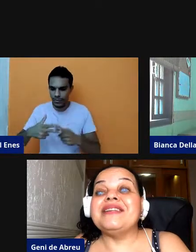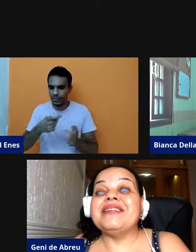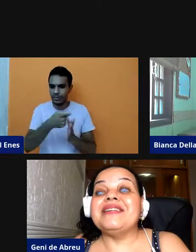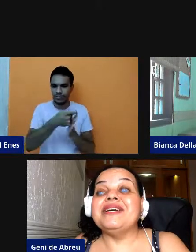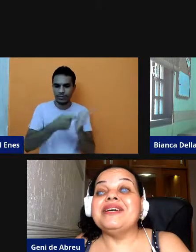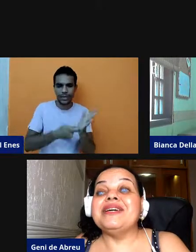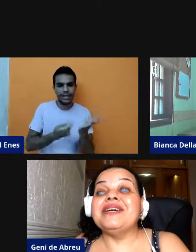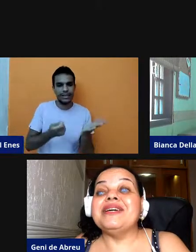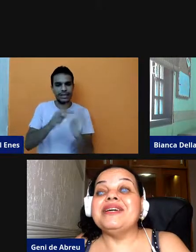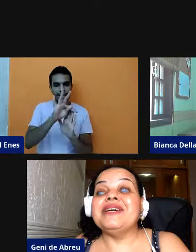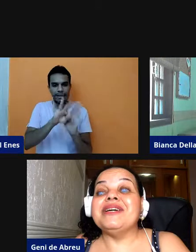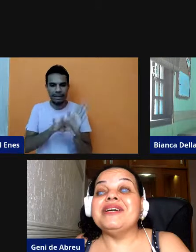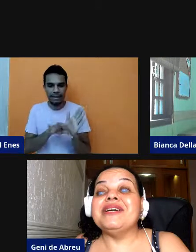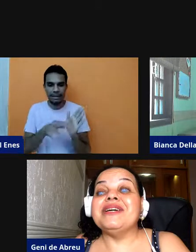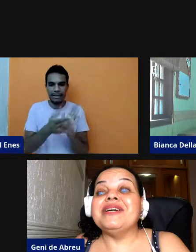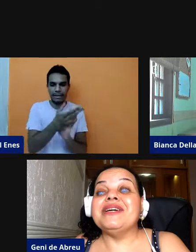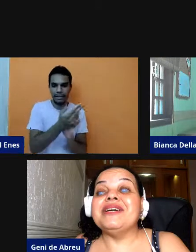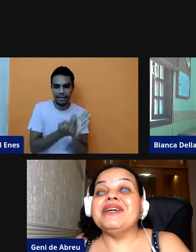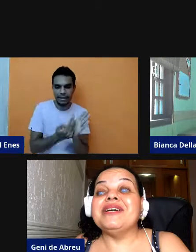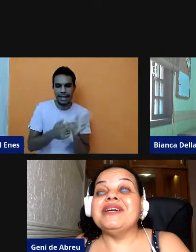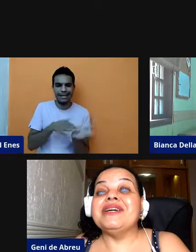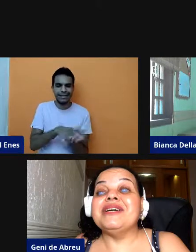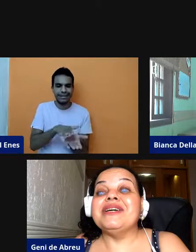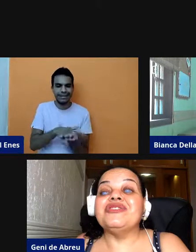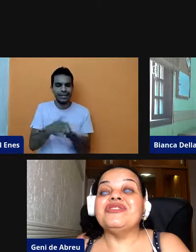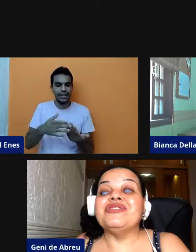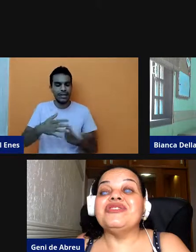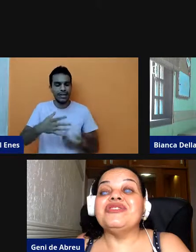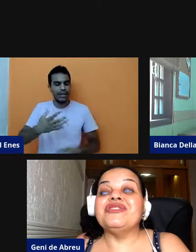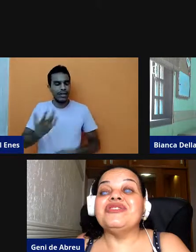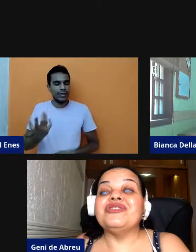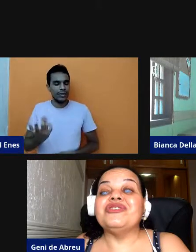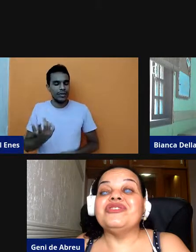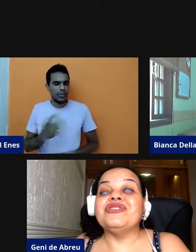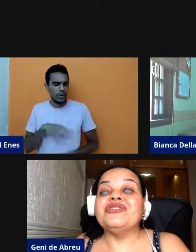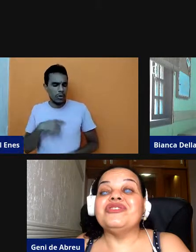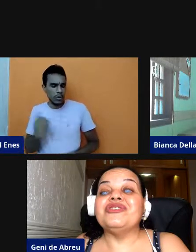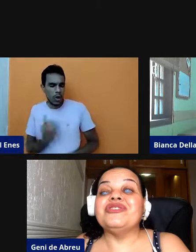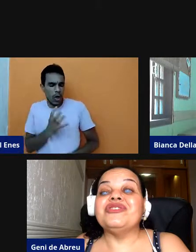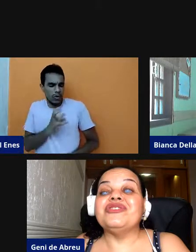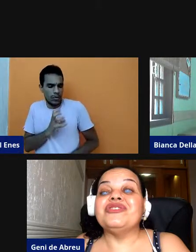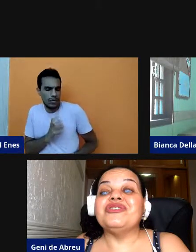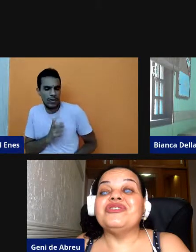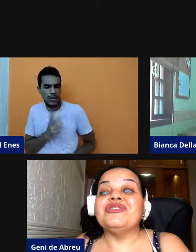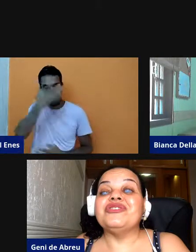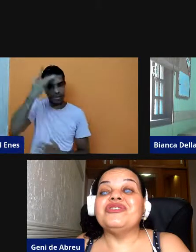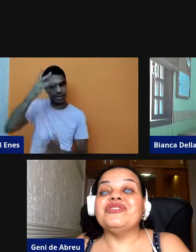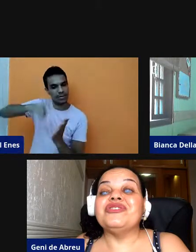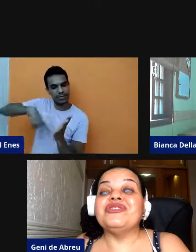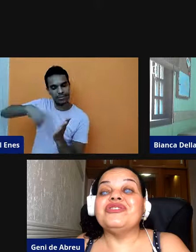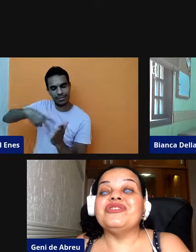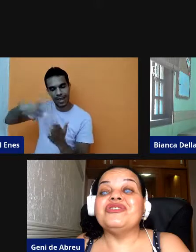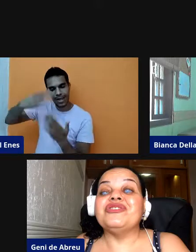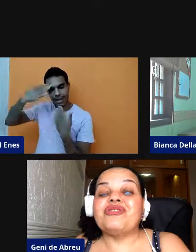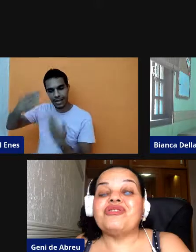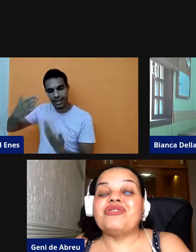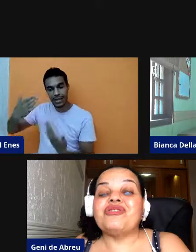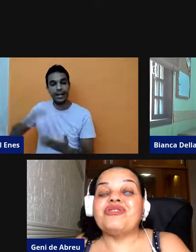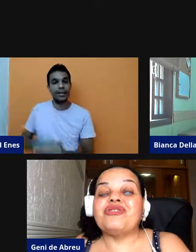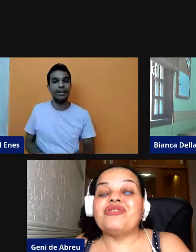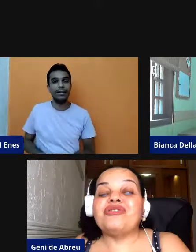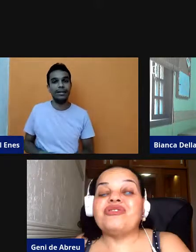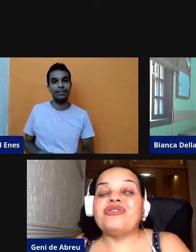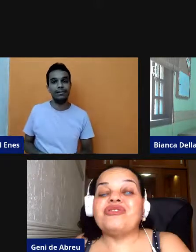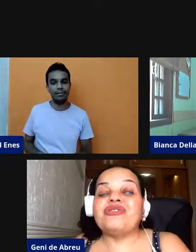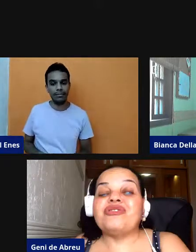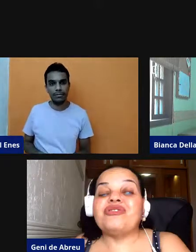transcritores, designers, a gráfica, e aos nossos queridos leitores. E quem ainda não faz, não